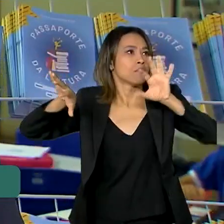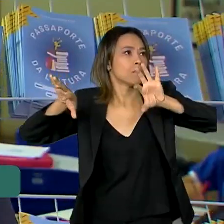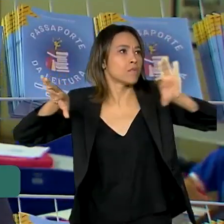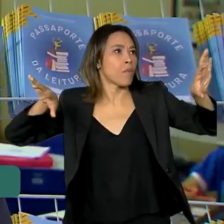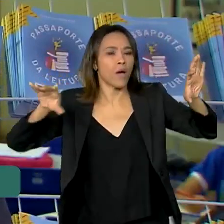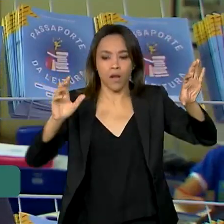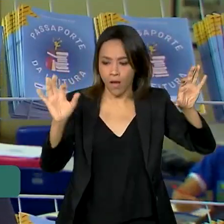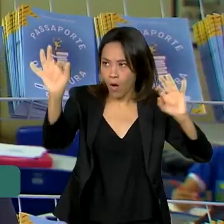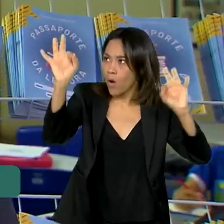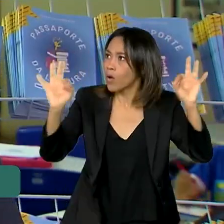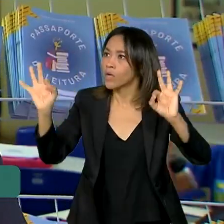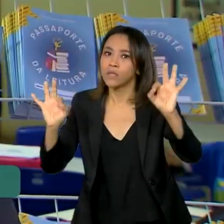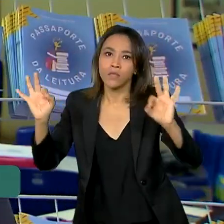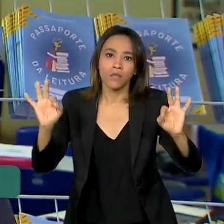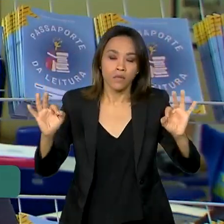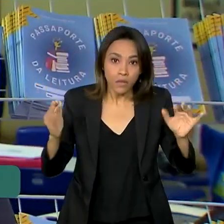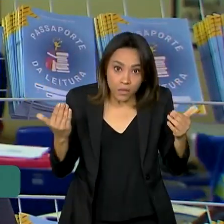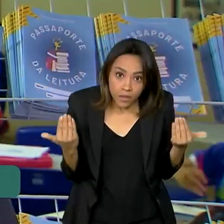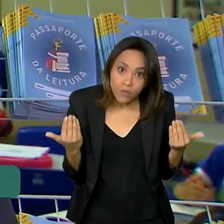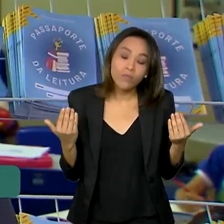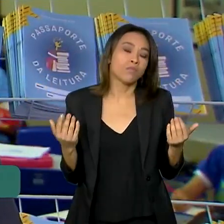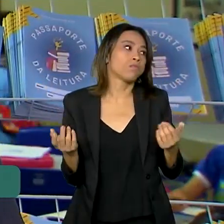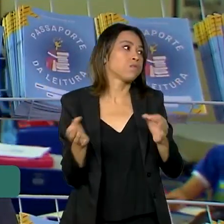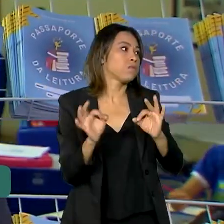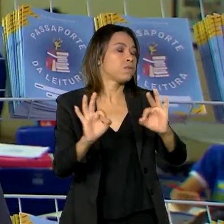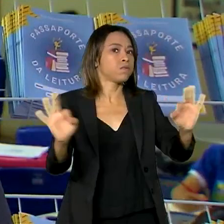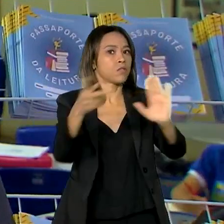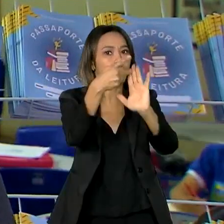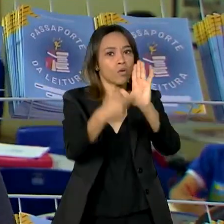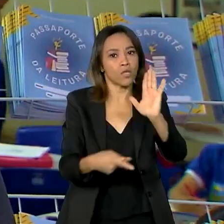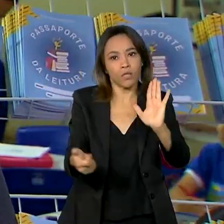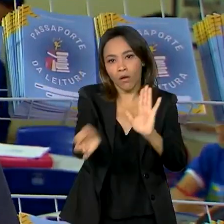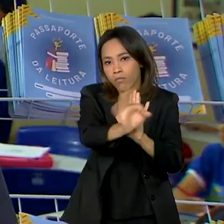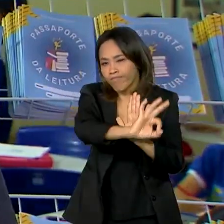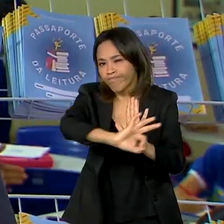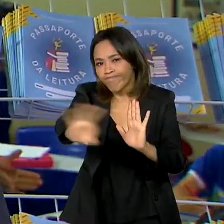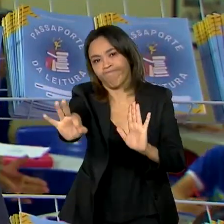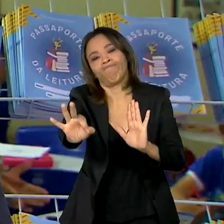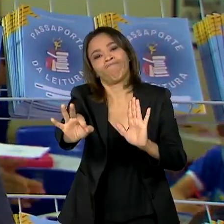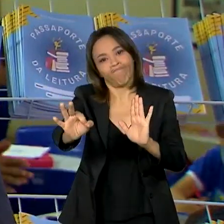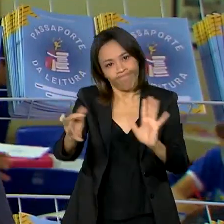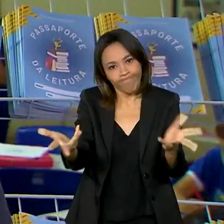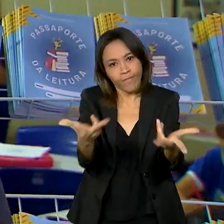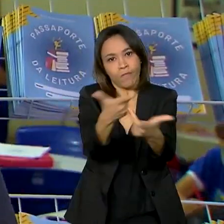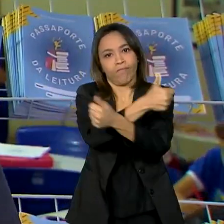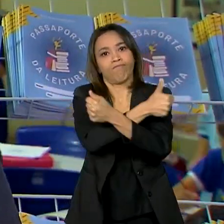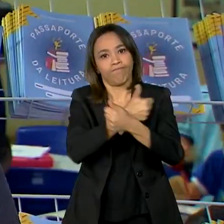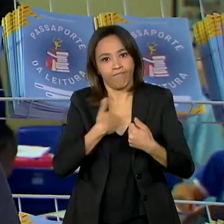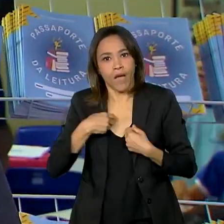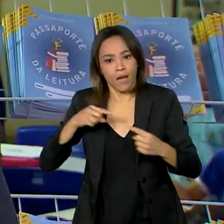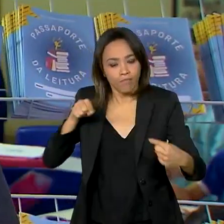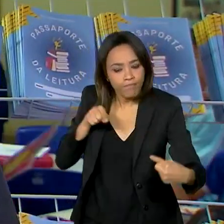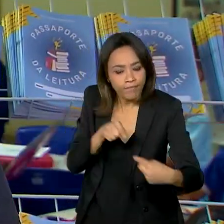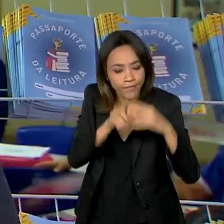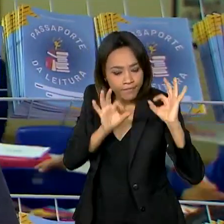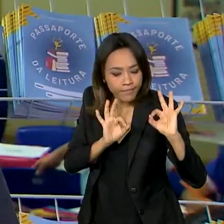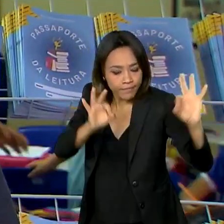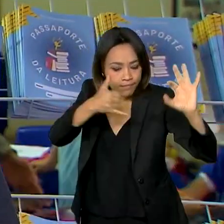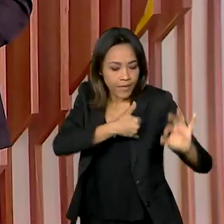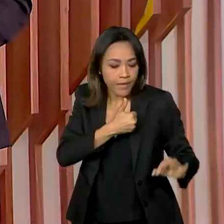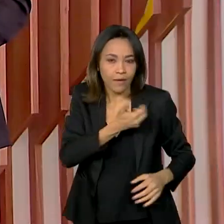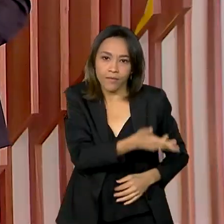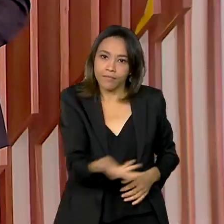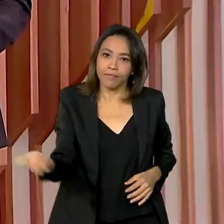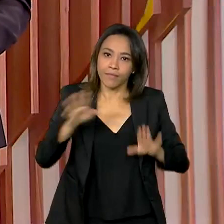né, vai fazer com que as ações e os projetos sejam cada vez mais sofisticados, mais apropriados para nosso